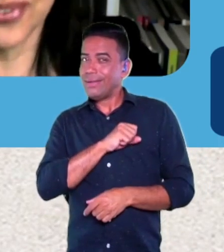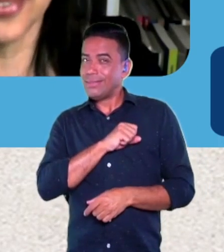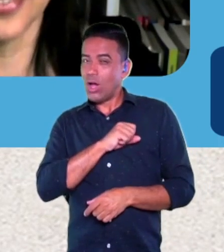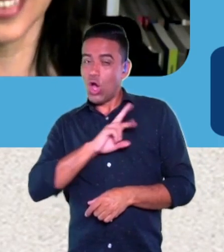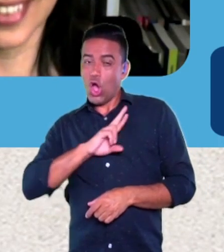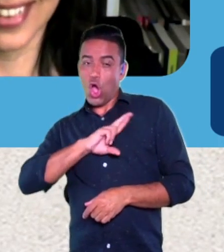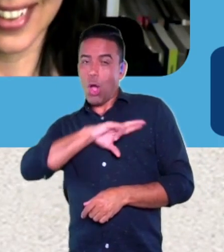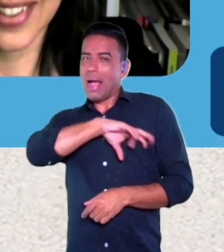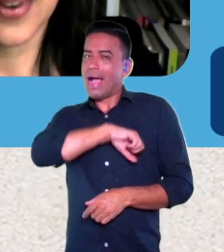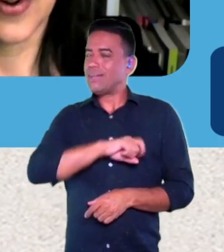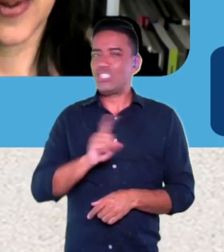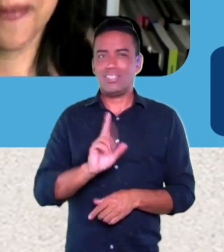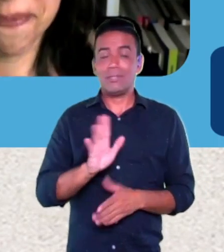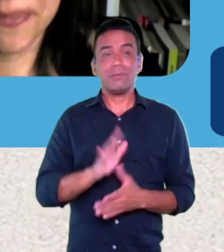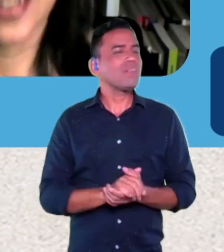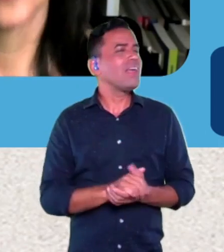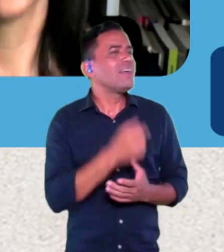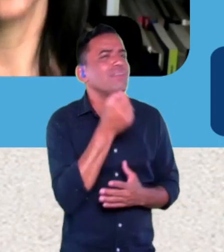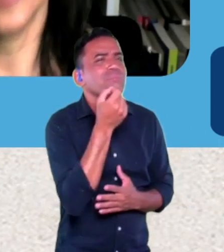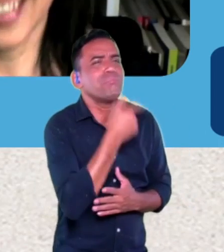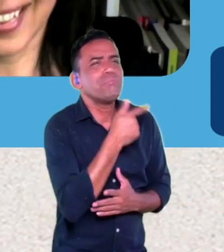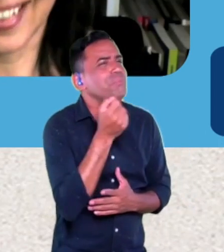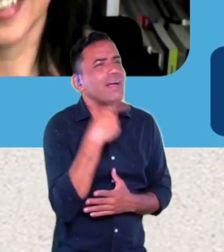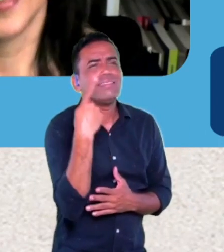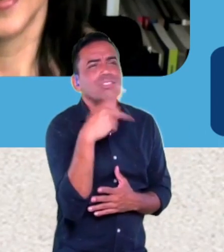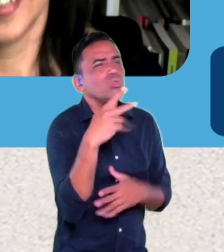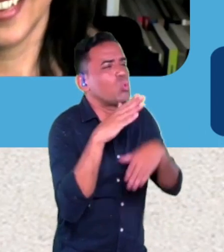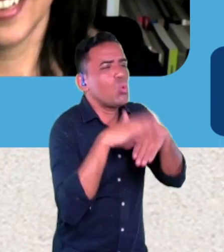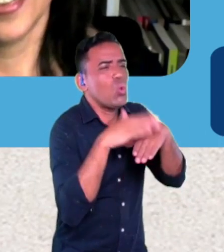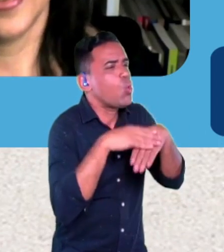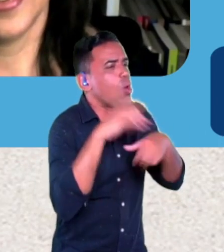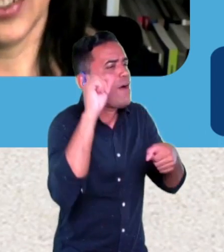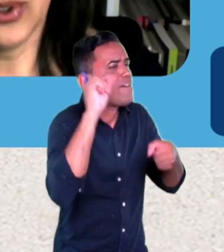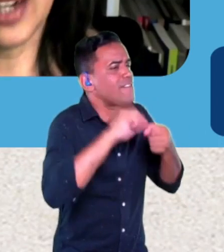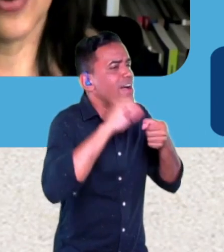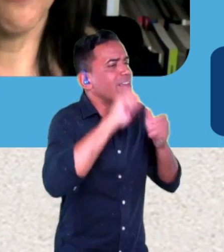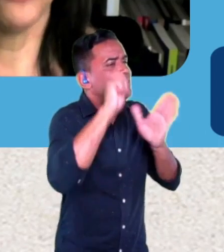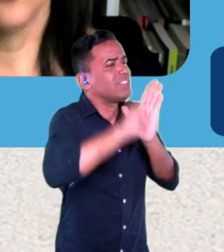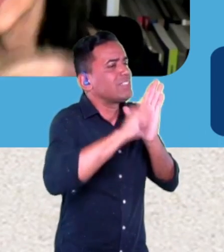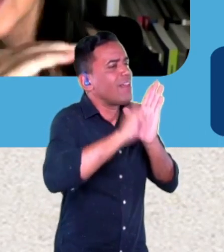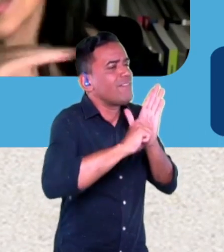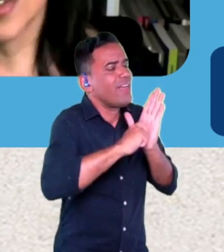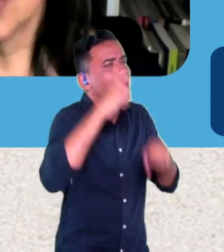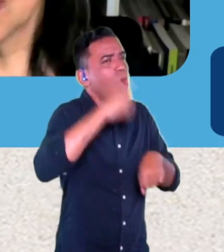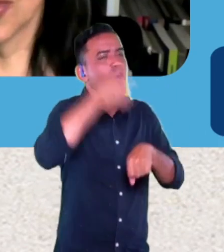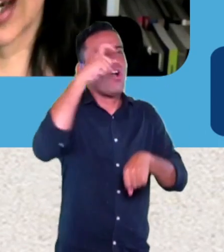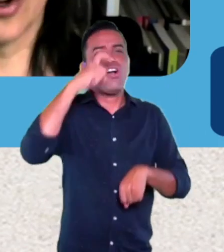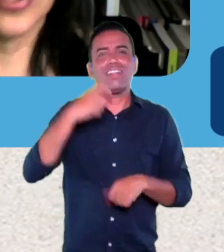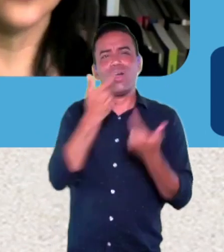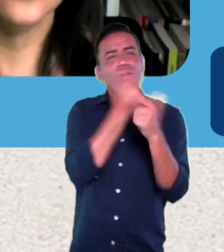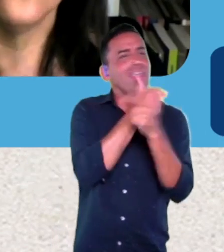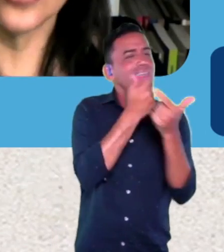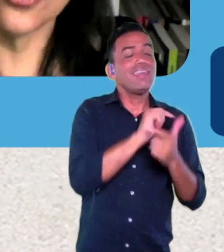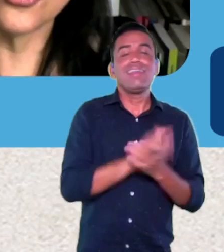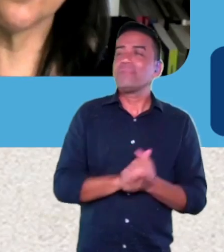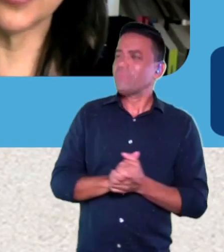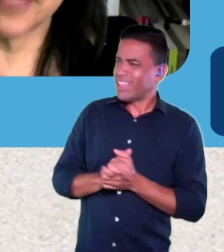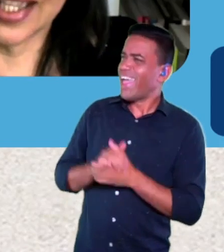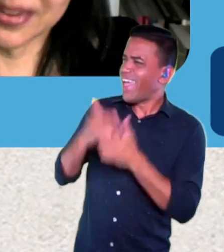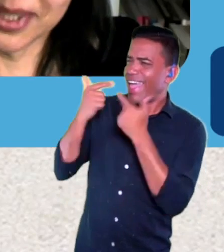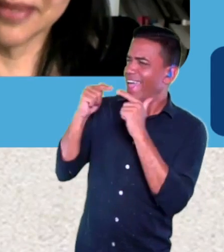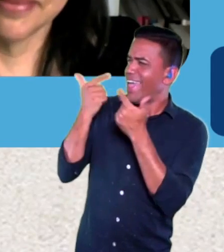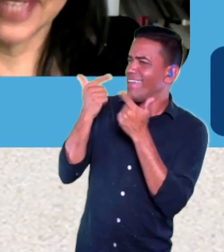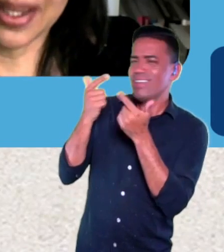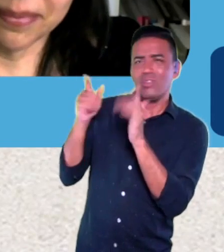e nenhum. o seu humor para escrever é fantástico, a É. gente morre de rir, fala, O livro é gente, uma gozação com o negócio. É eu rindo de